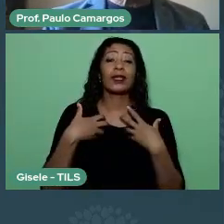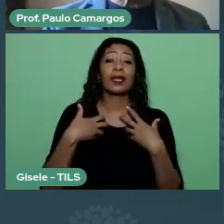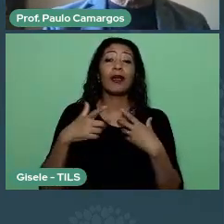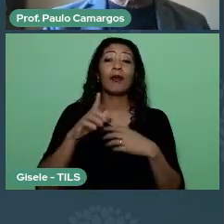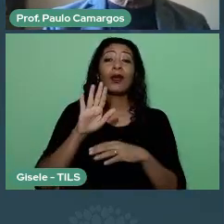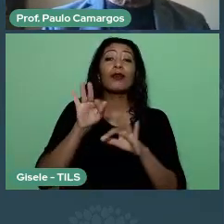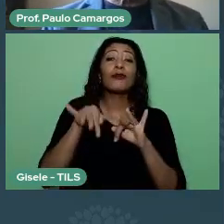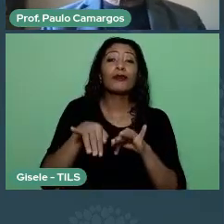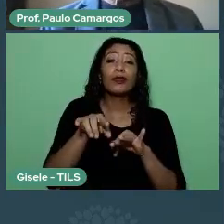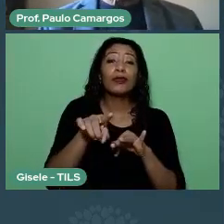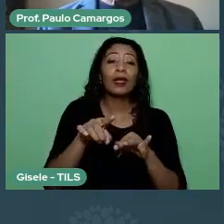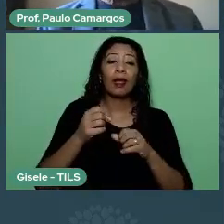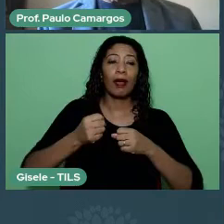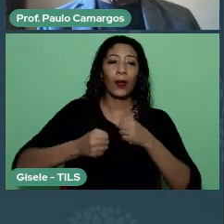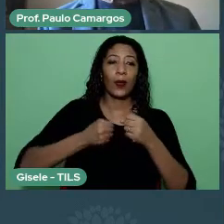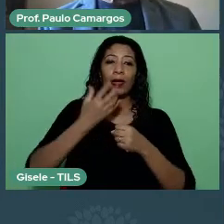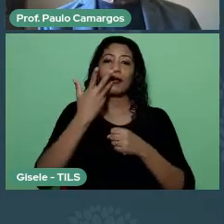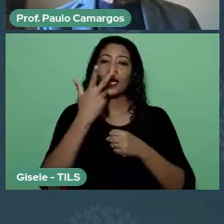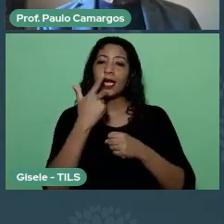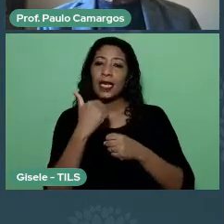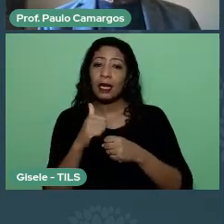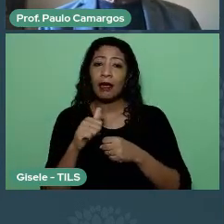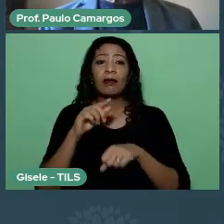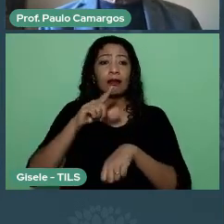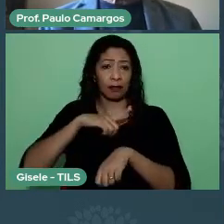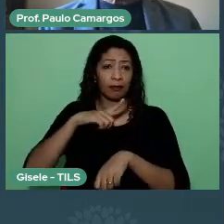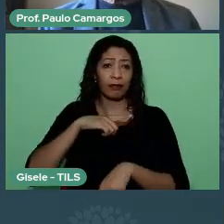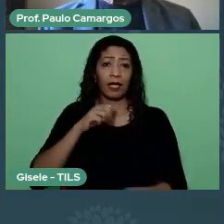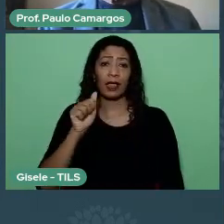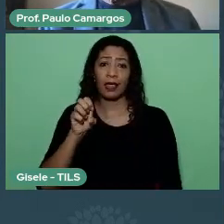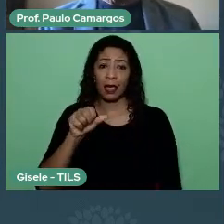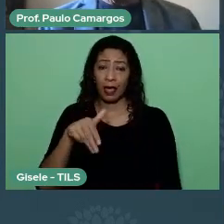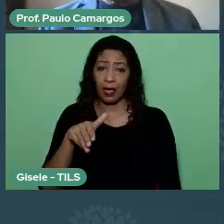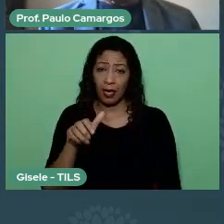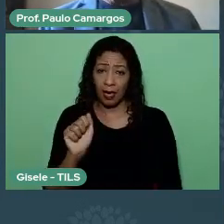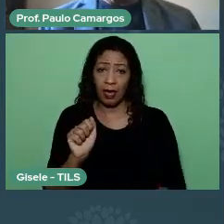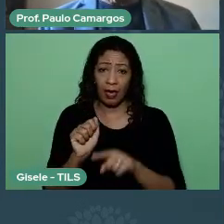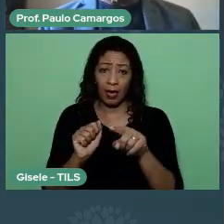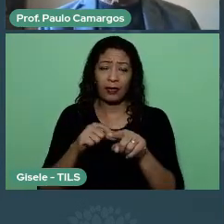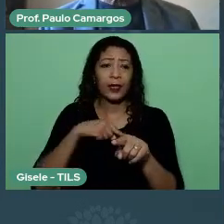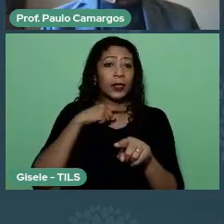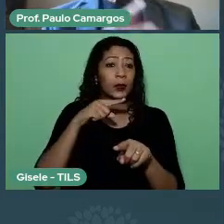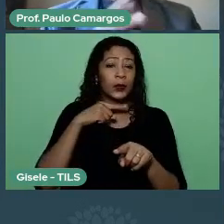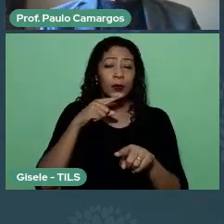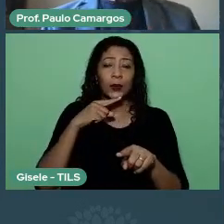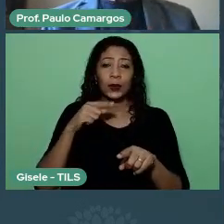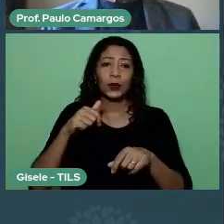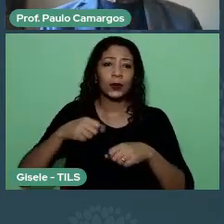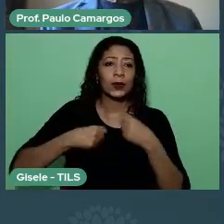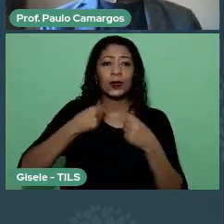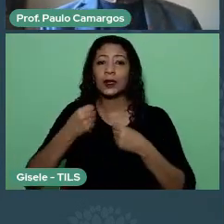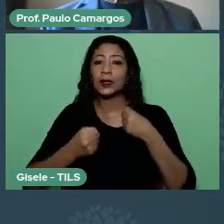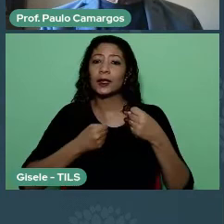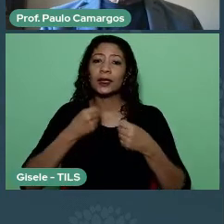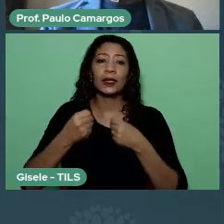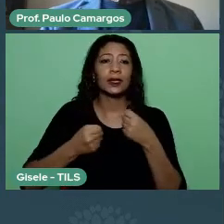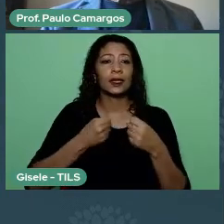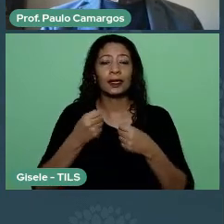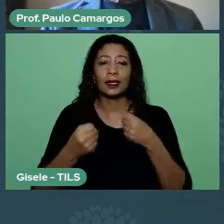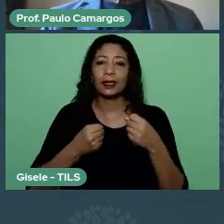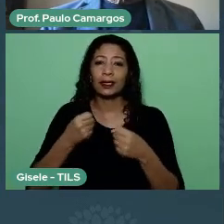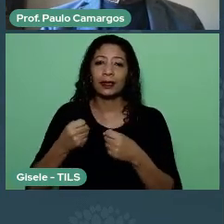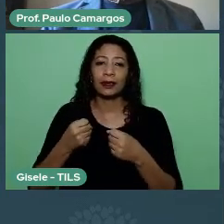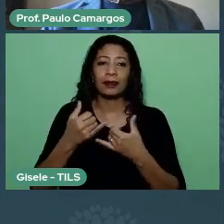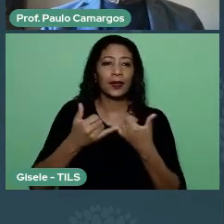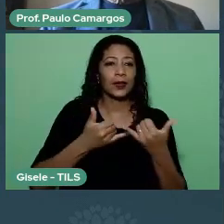uma criança que está asmática, ela não consegue participar da atividade, que os outros coleguinhas dela, ela